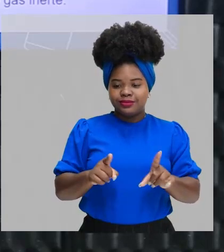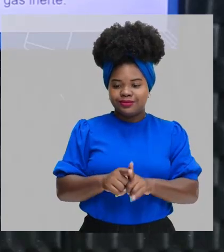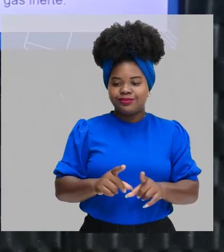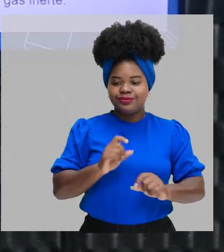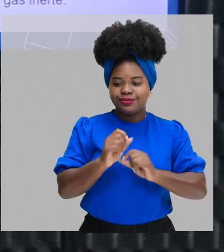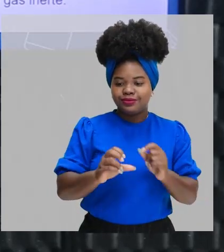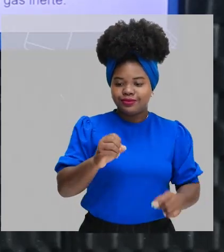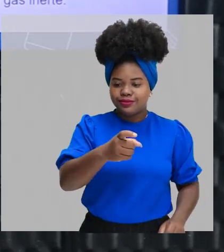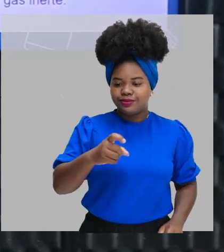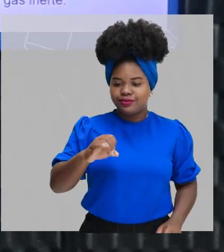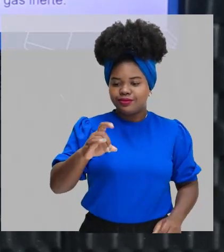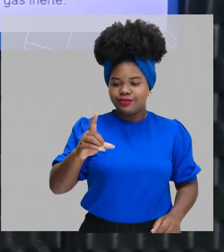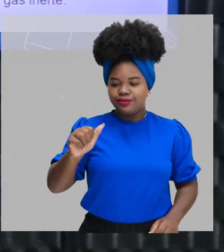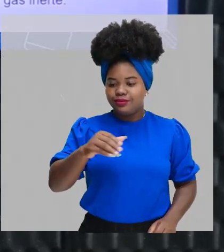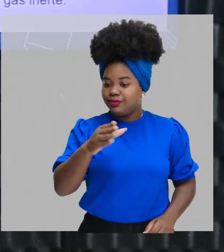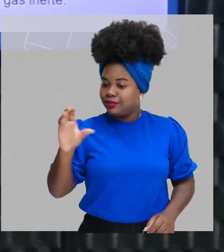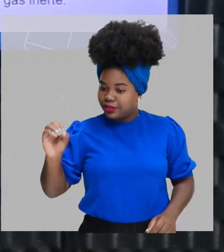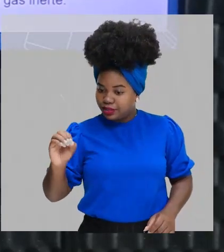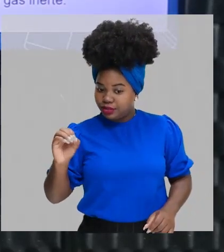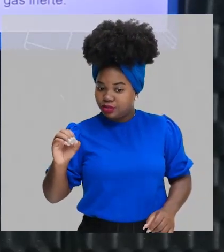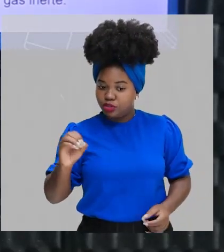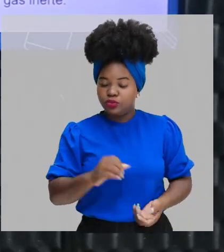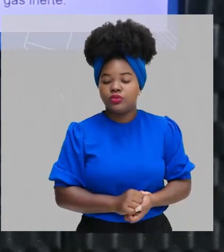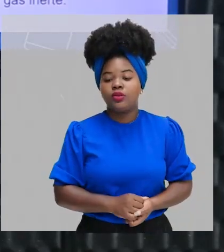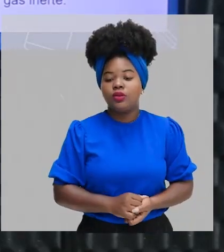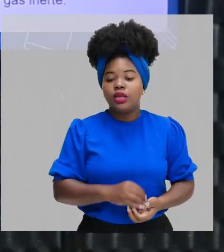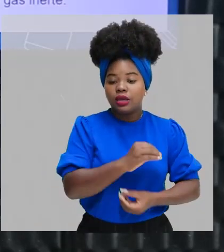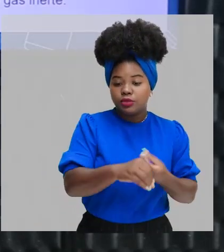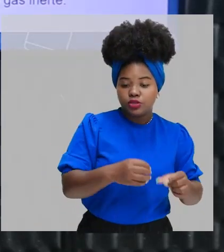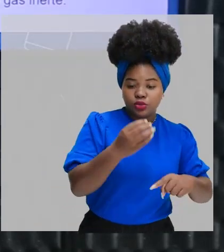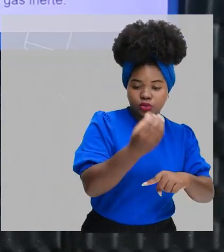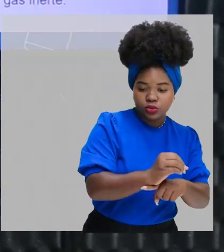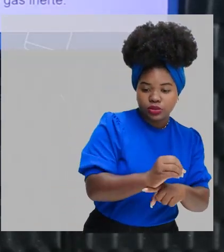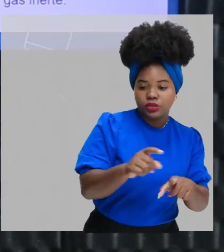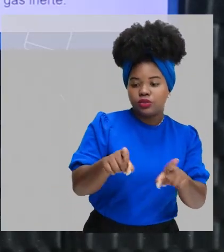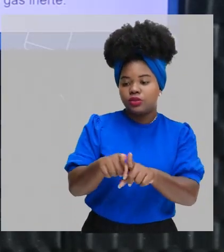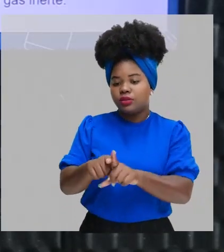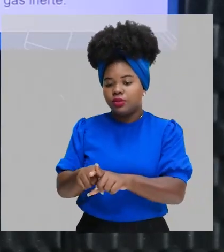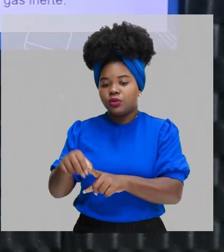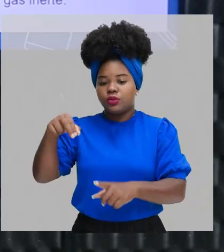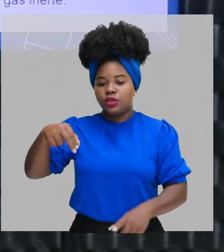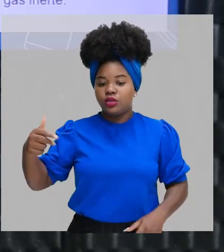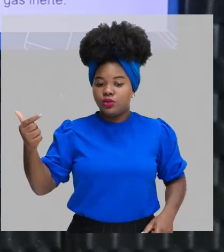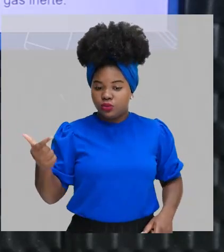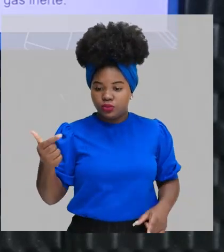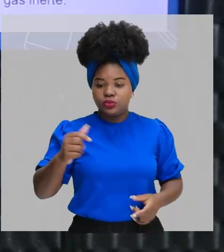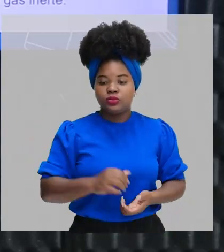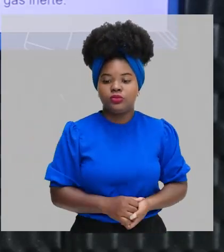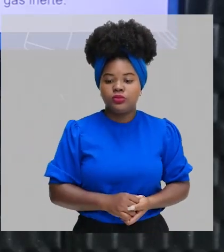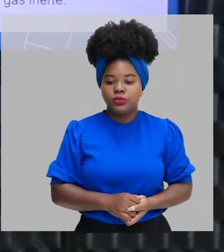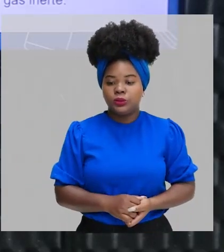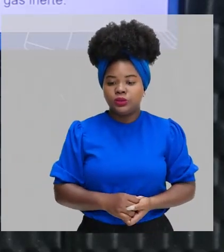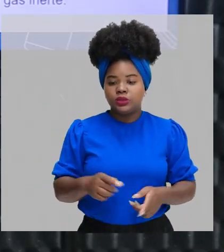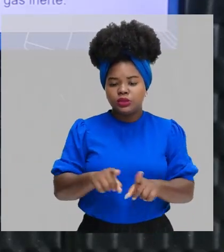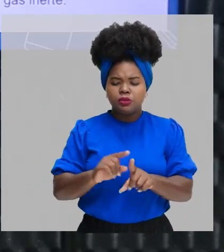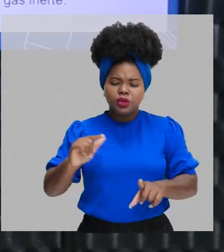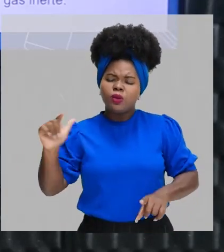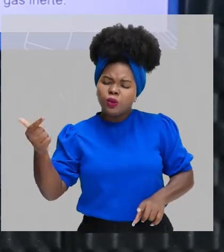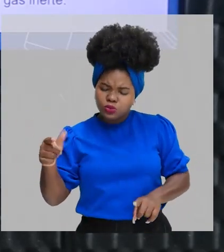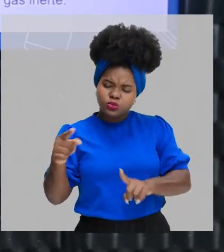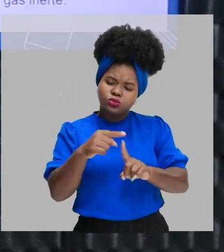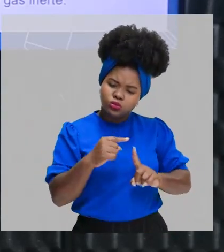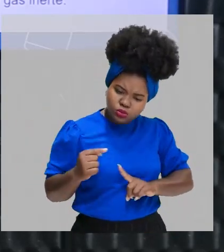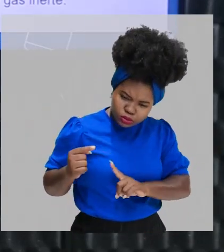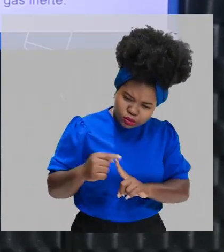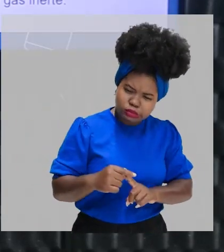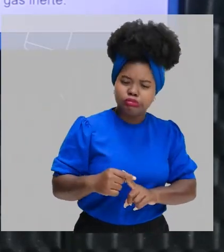sulfetos metálicos. É a reação do oxigênio com o enxofre, certo? E outras oxidações de